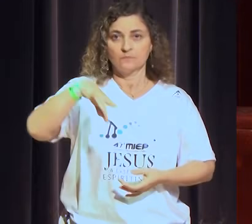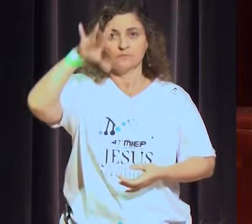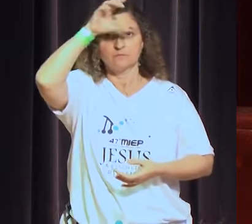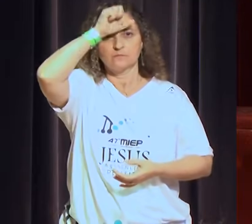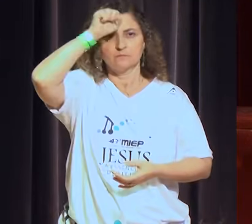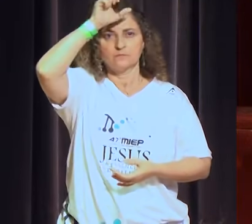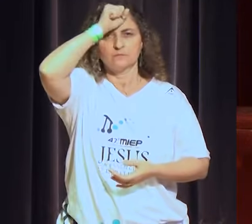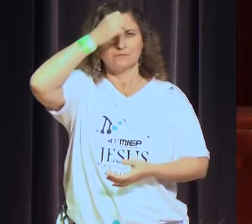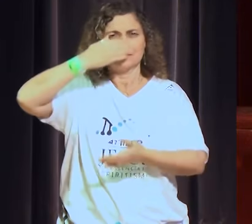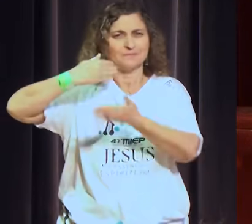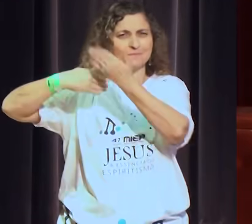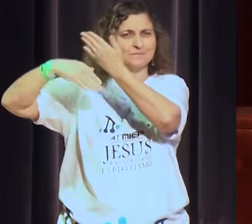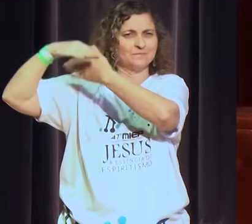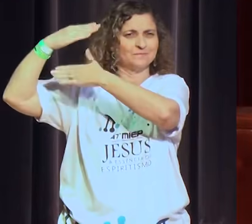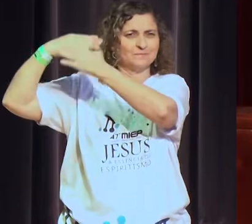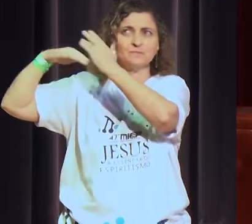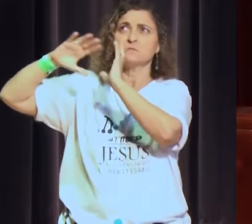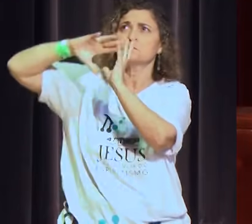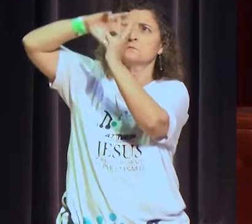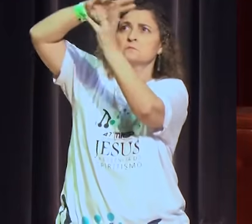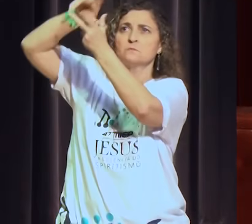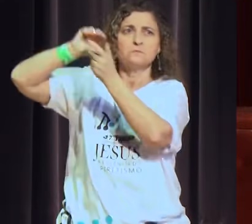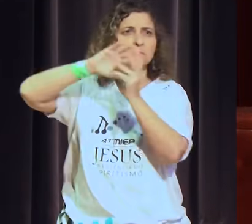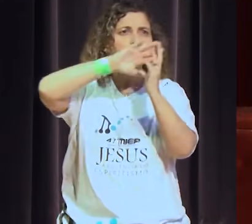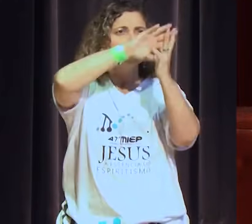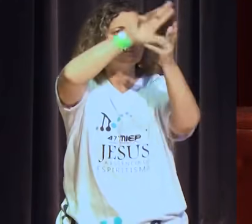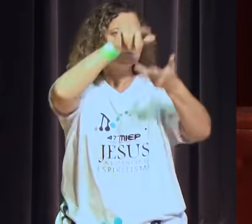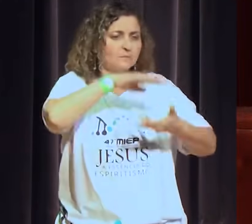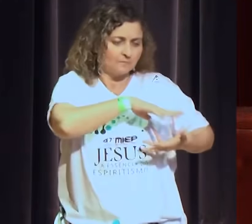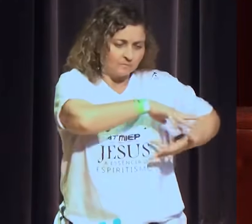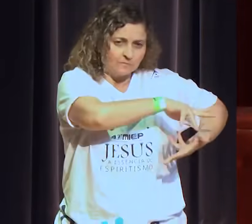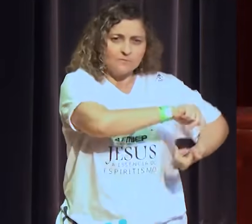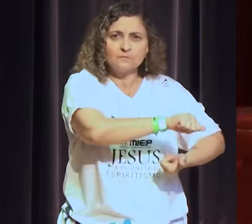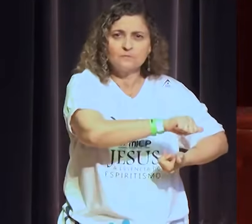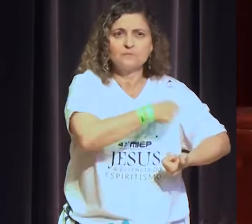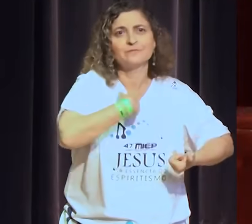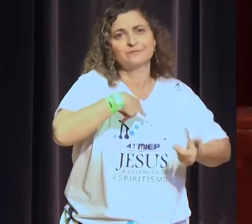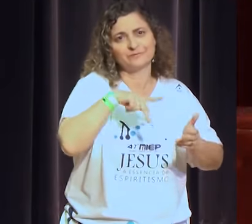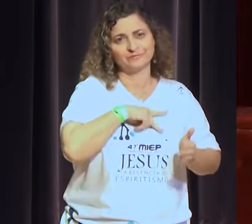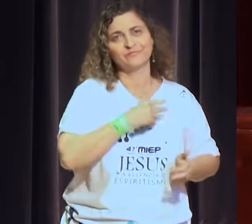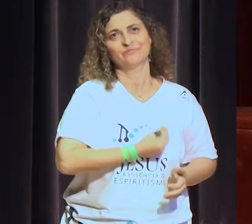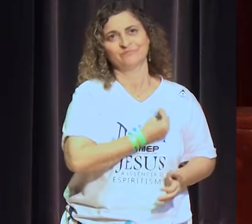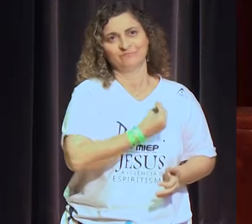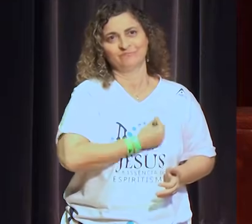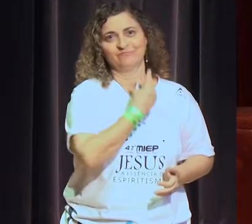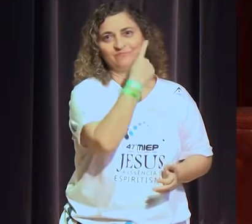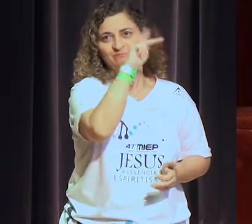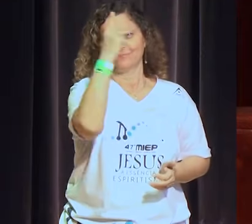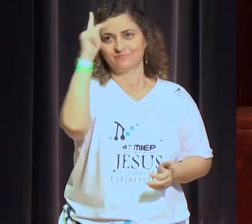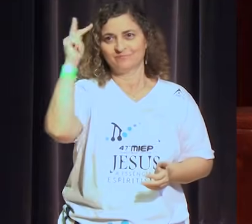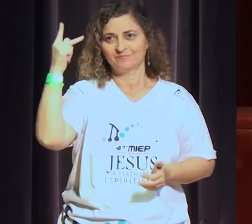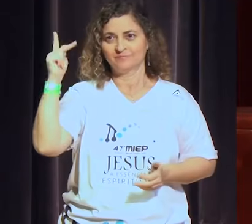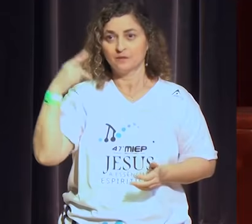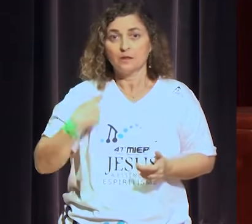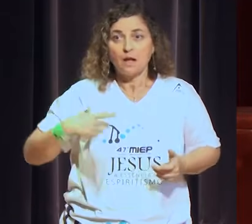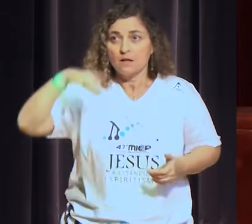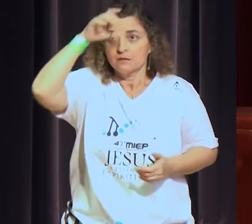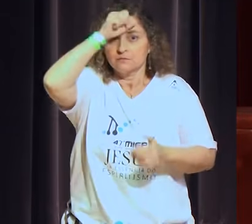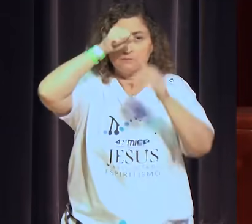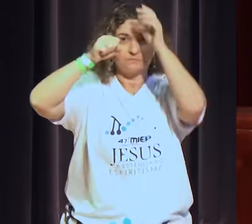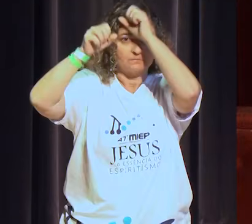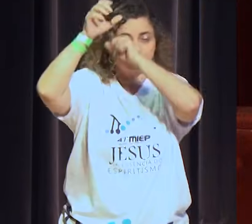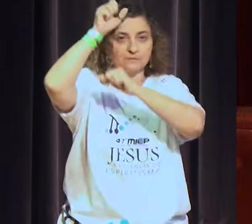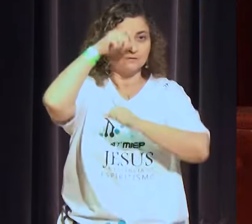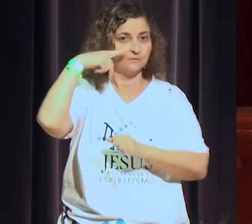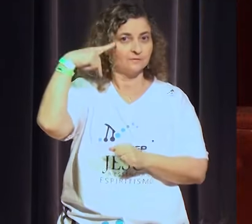aprenderam em outros orbes, em outros planetas habitados, música, porque música não